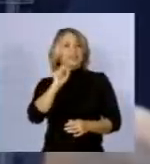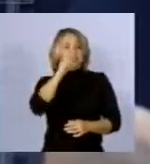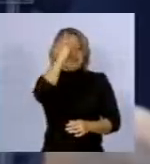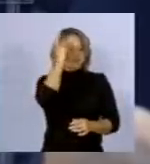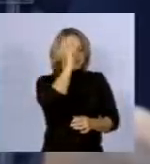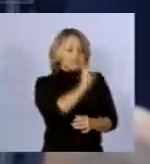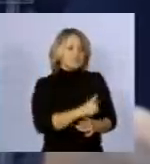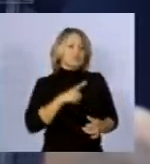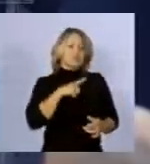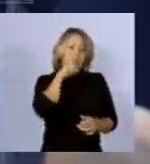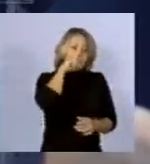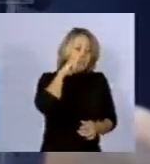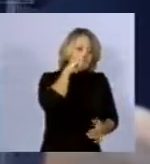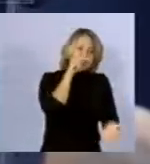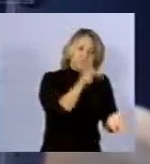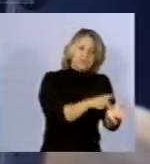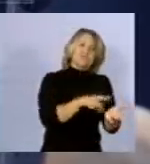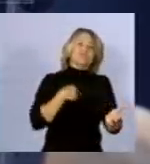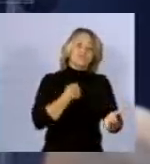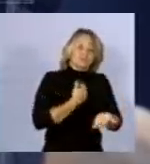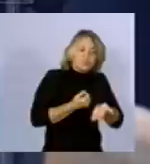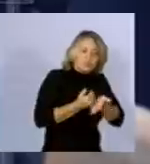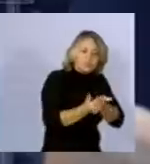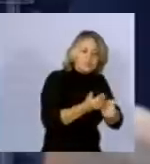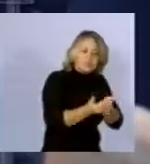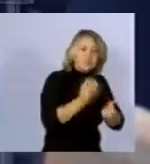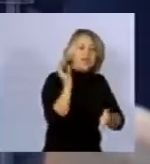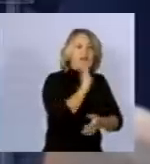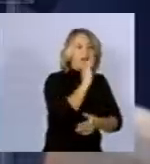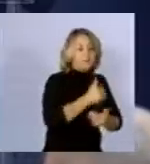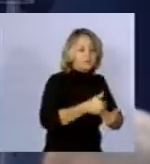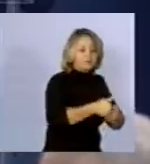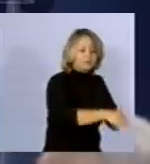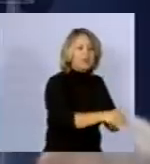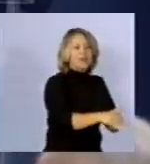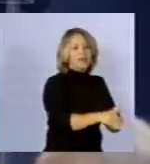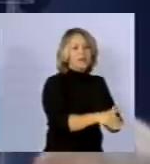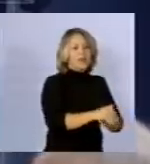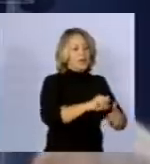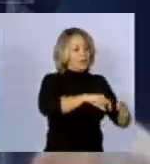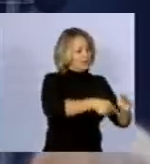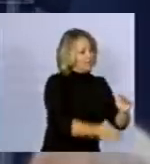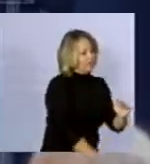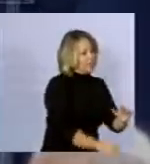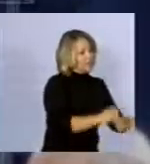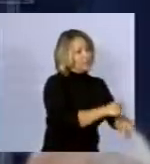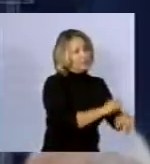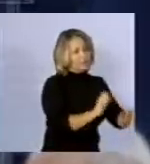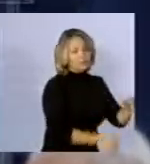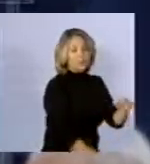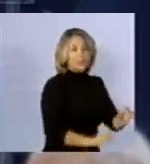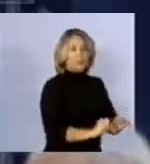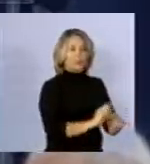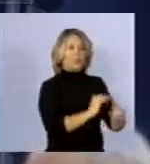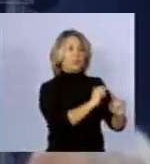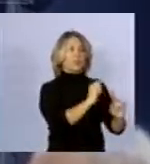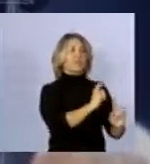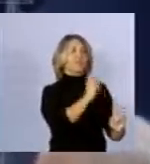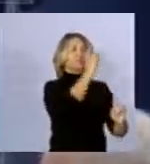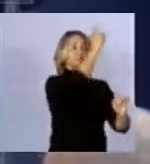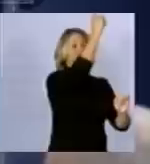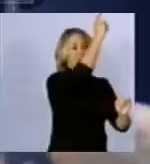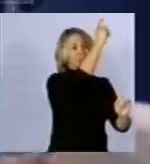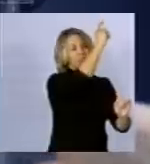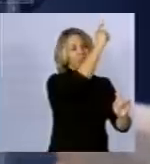permanentes e esses a gente atua de forma mais imediata seja enterrando ou levantando e a médio longo prazo